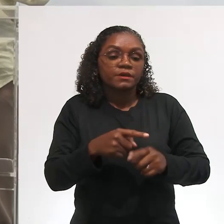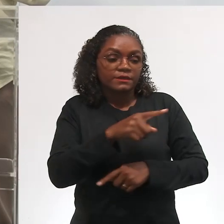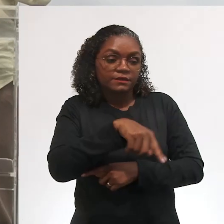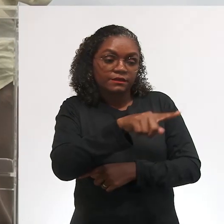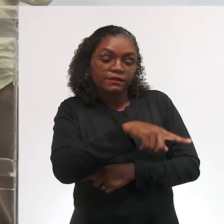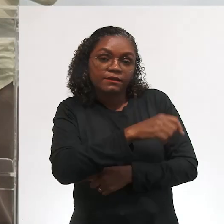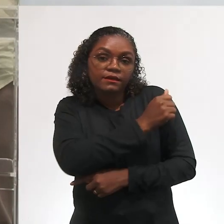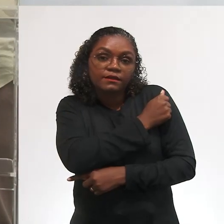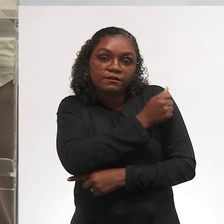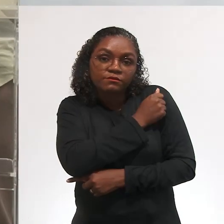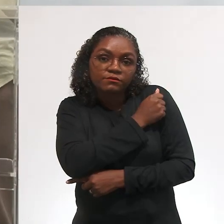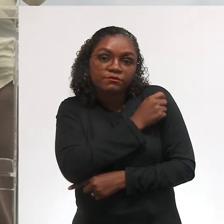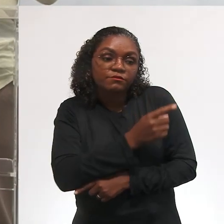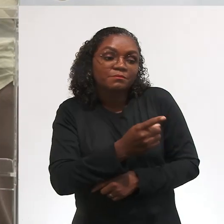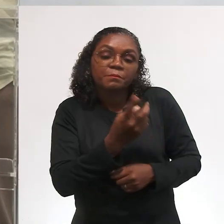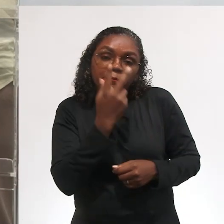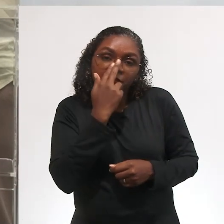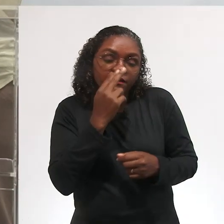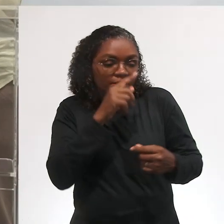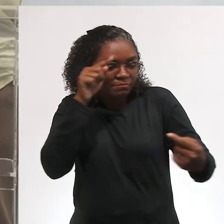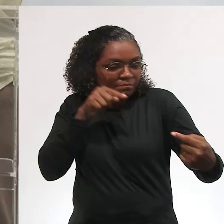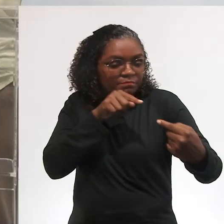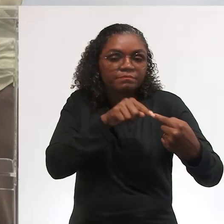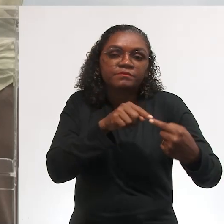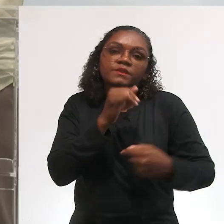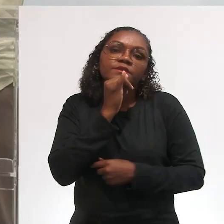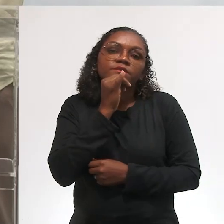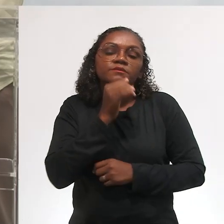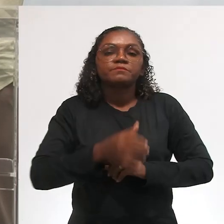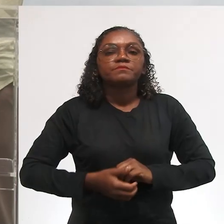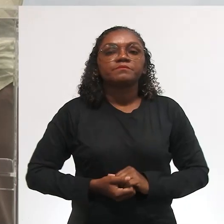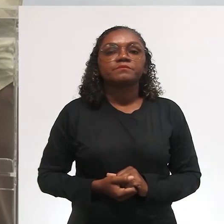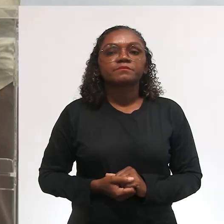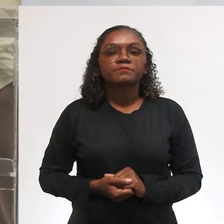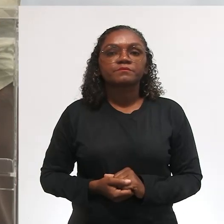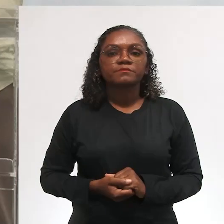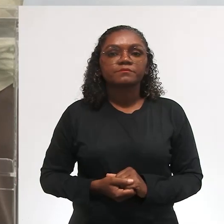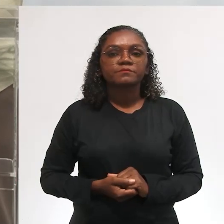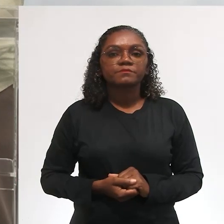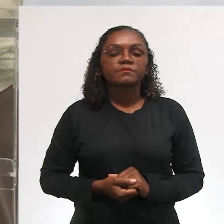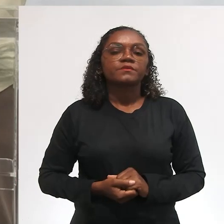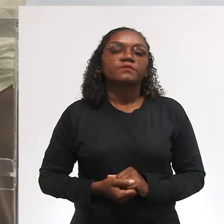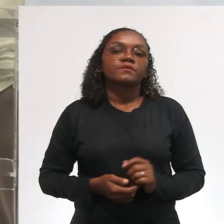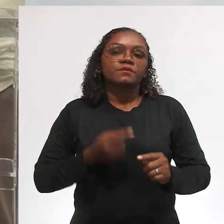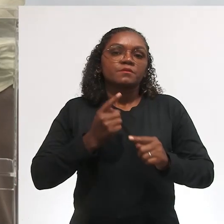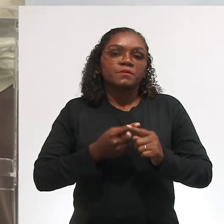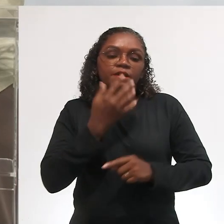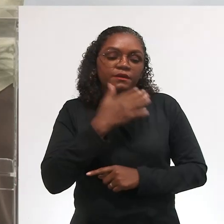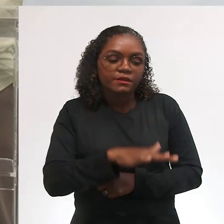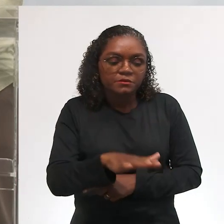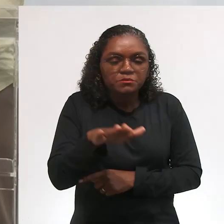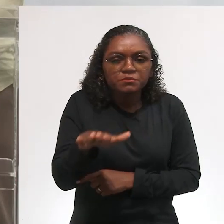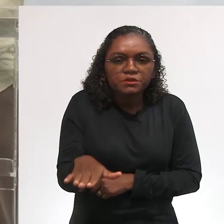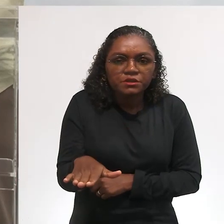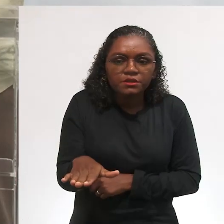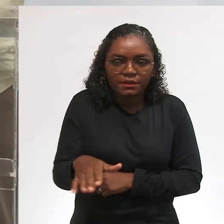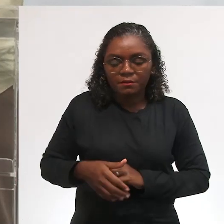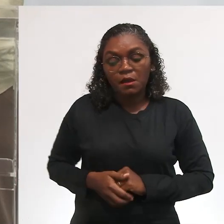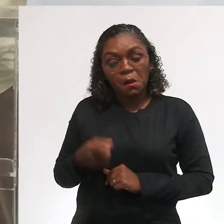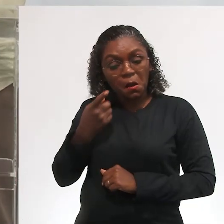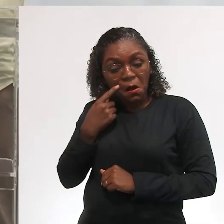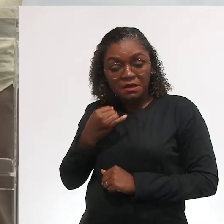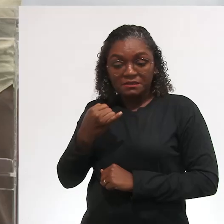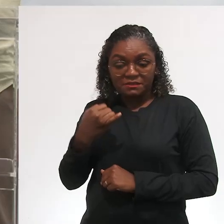retornar de conhecimento. Não adianta eu pegar uma criança bem pequenininha e falar: não, porque se você fizer esse comportamento, você vai ganhar